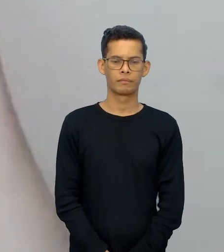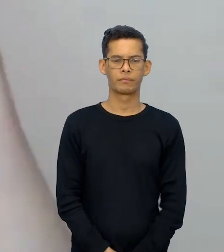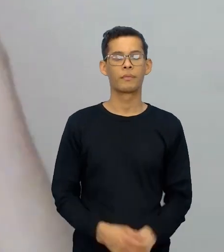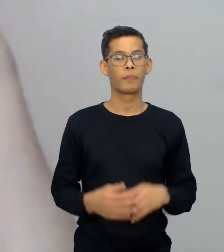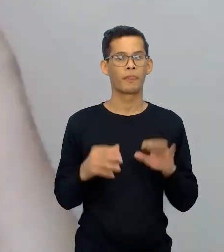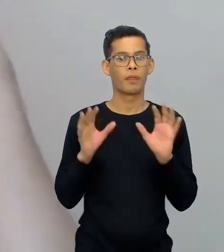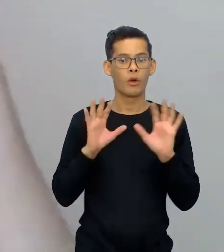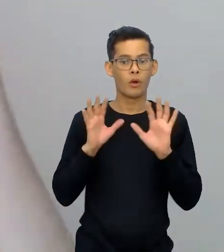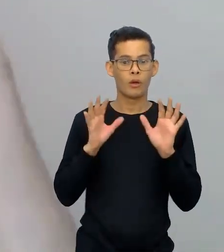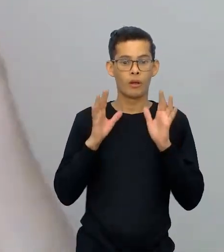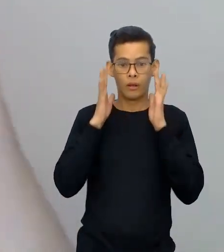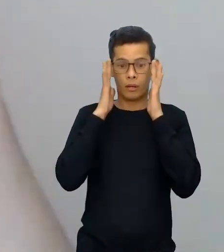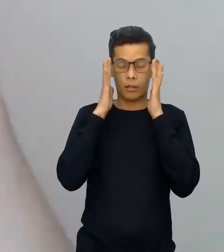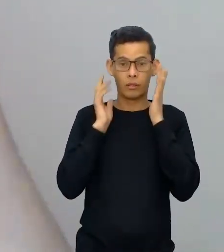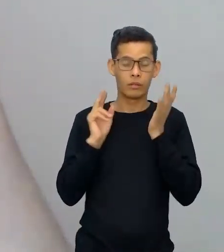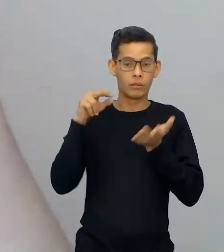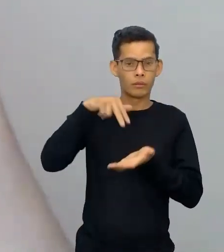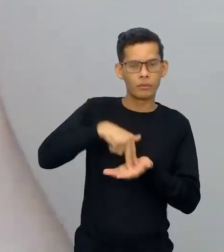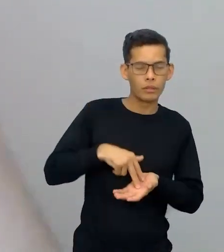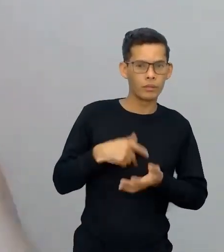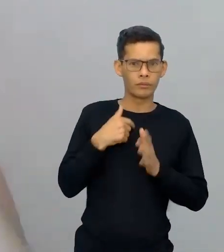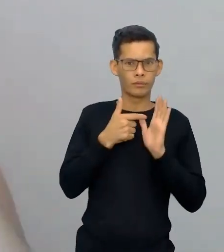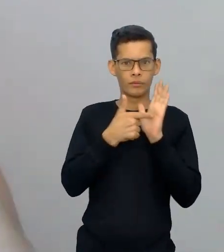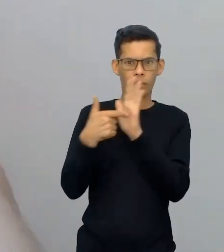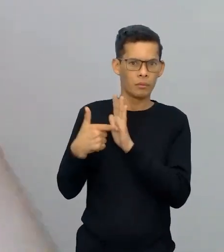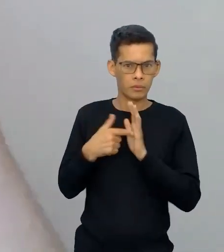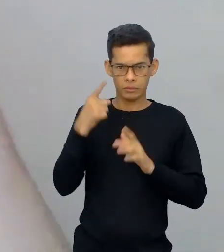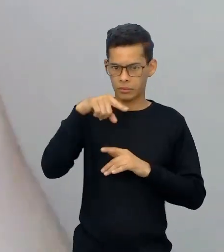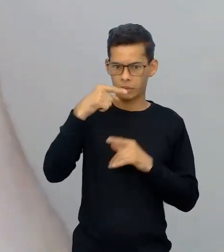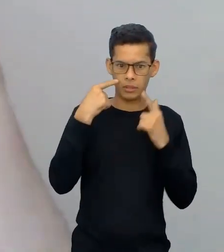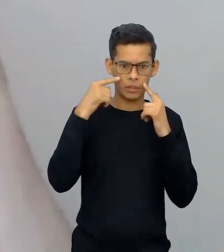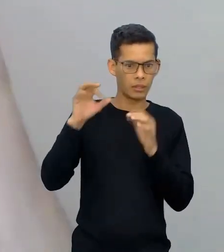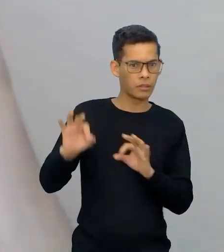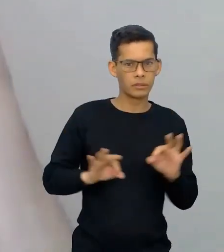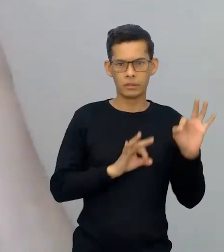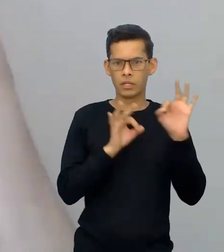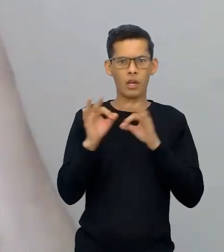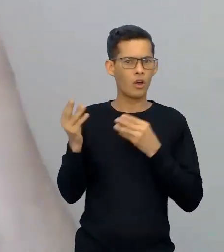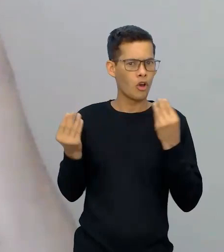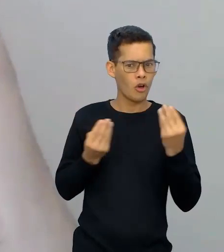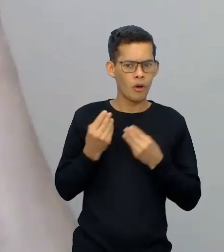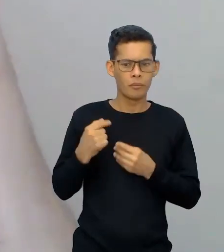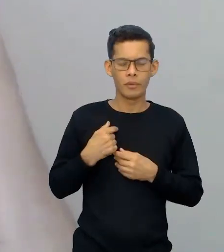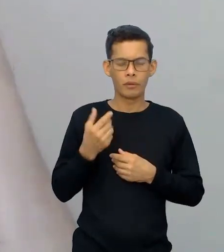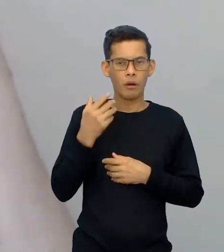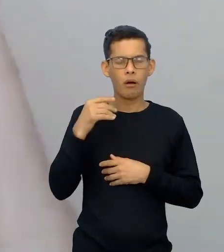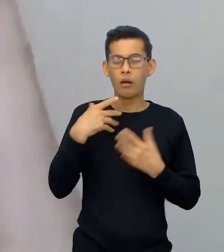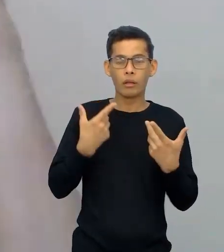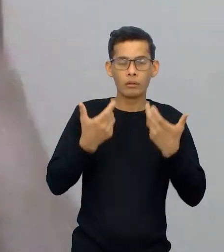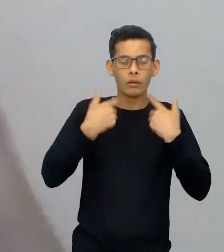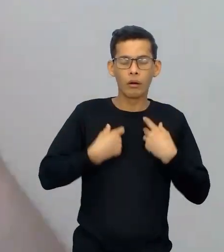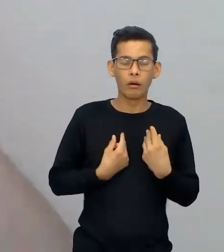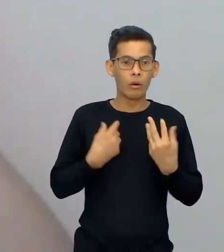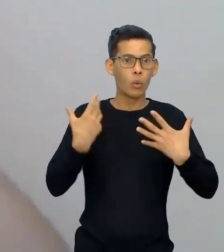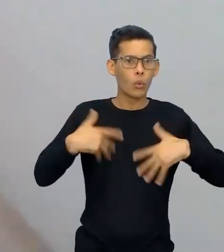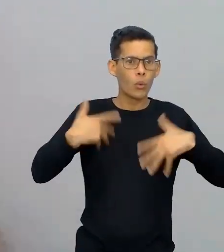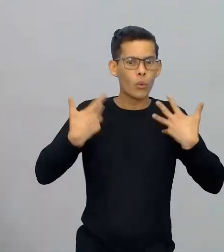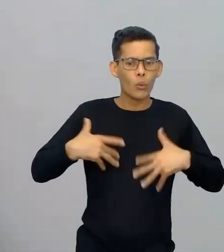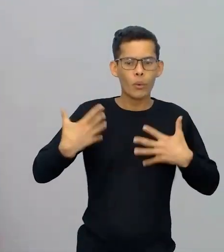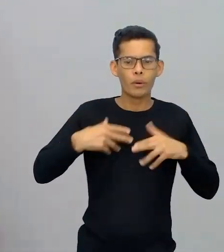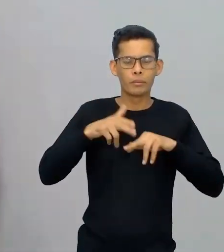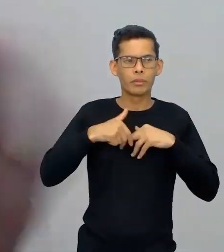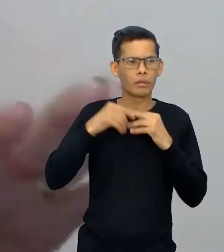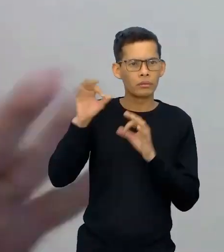João, eu não sei se eu vim aqui para apresentar alguma coisa para assistir, porque eu tô boba aqui assistindo tudo isso. Nossa, gente, quanta